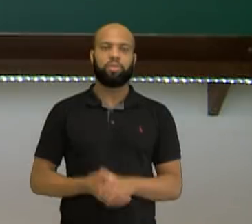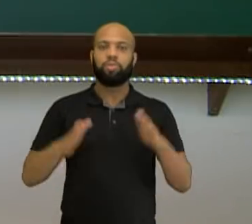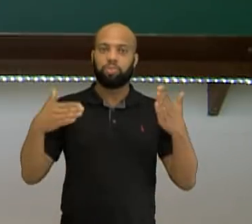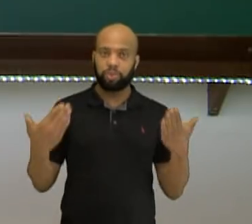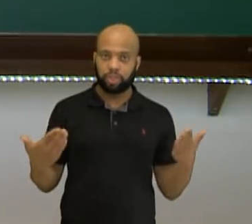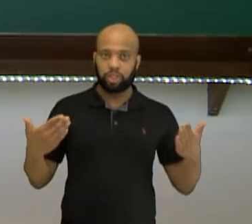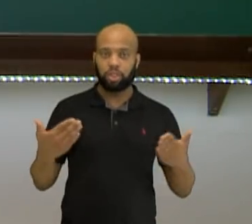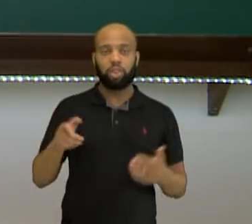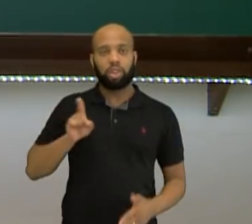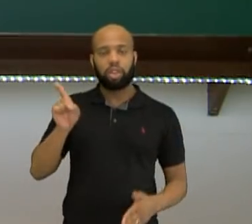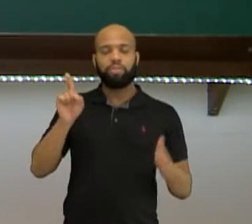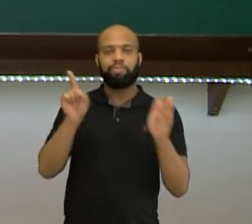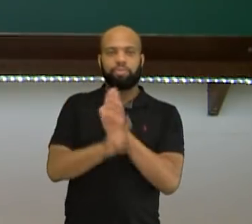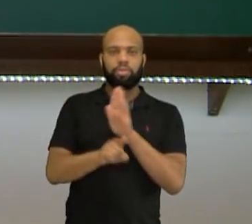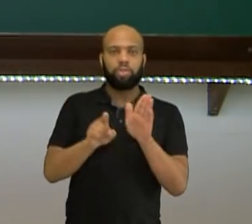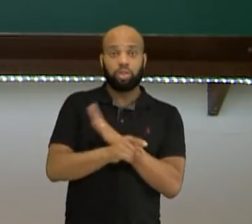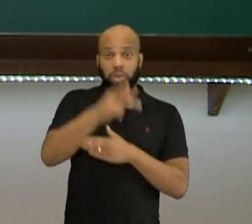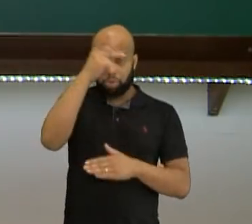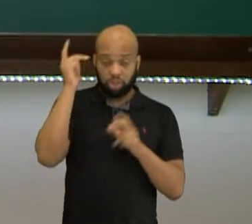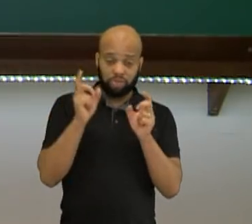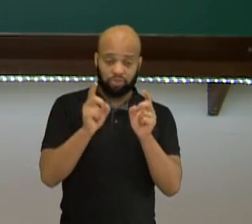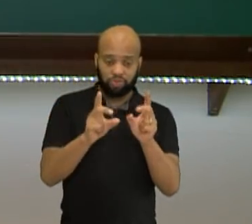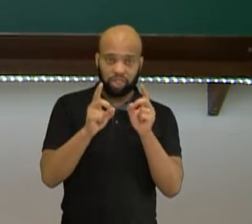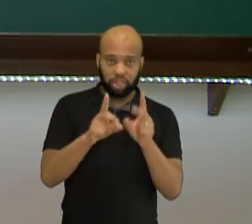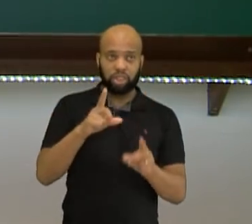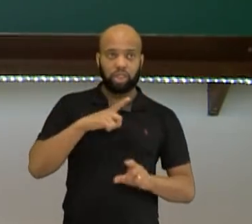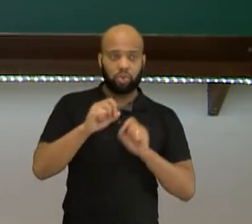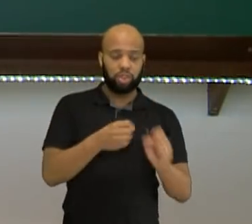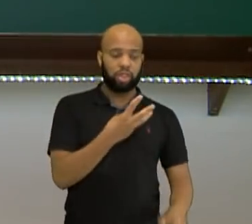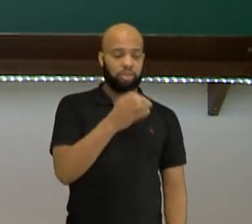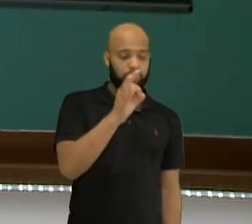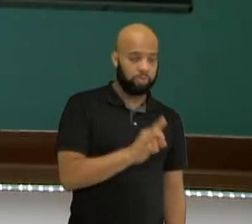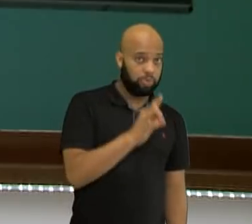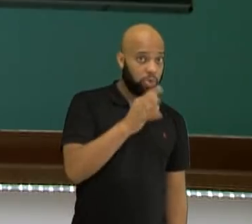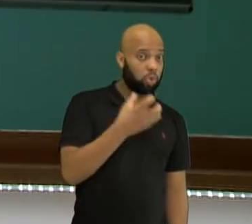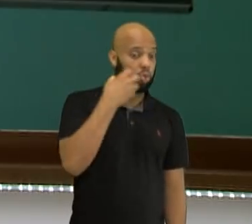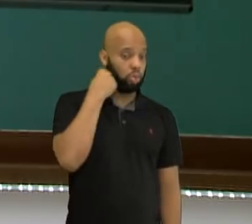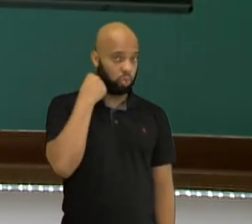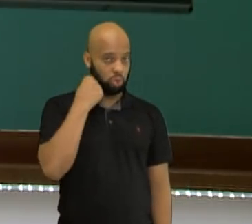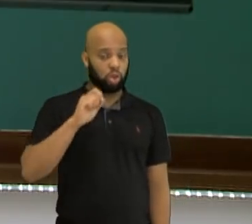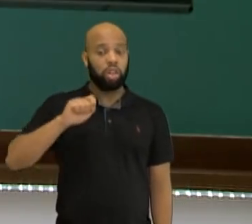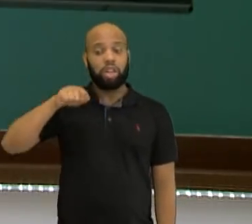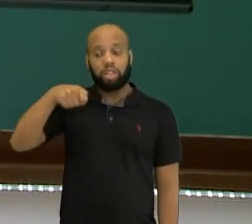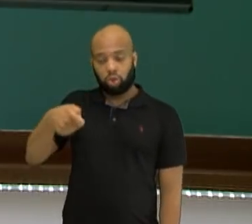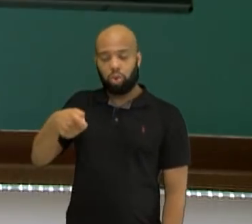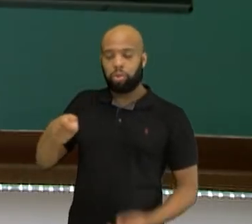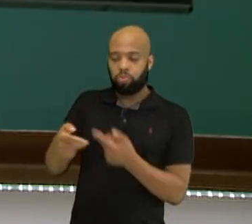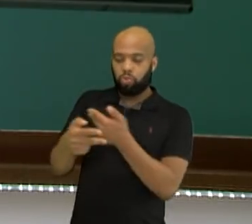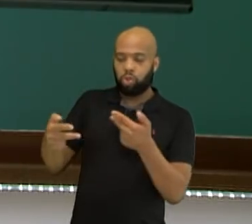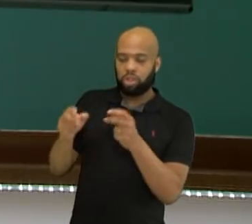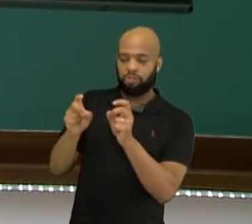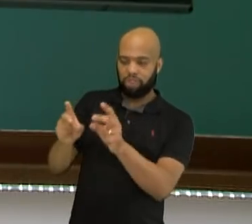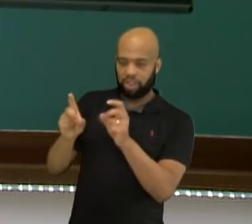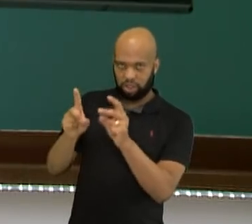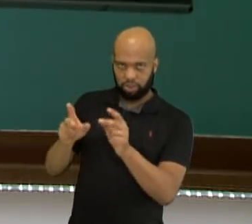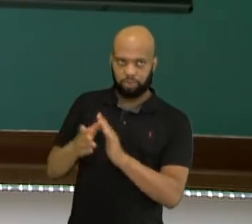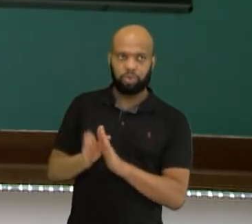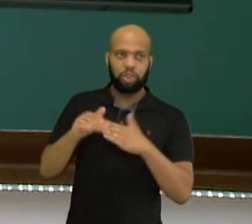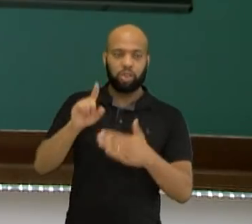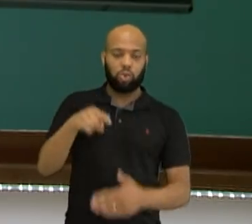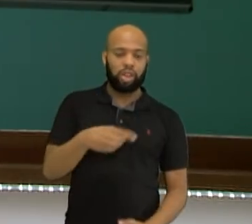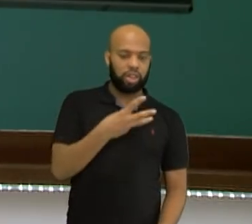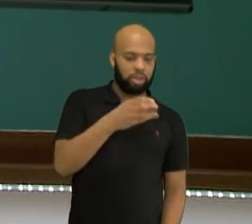Então, pessoal, nesse exercício, a vendedora ganha 3% de comissão sobre as vendas que ela consegue fazer. Então, é 3%